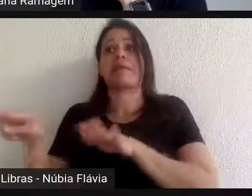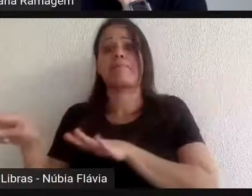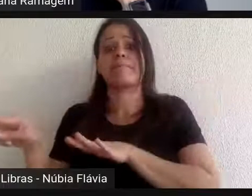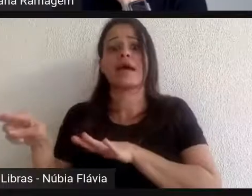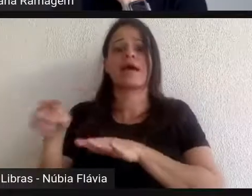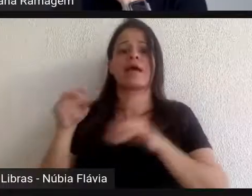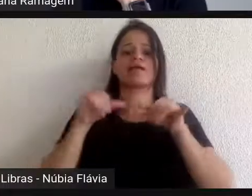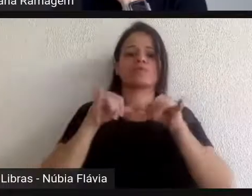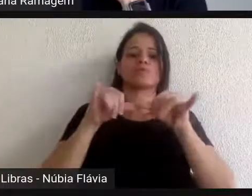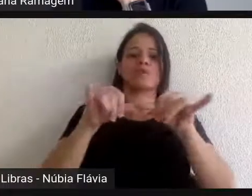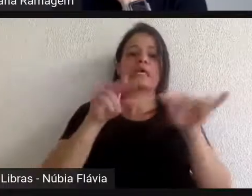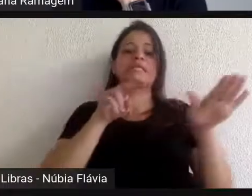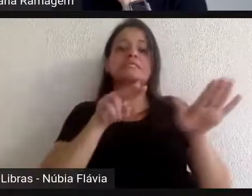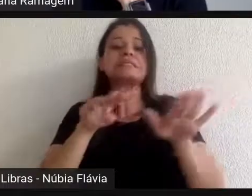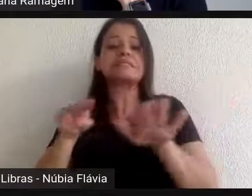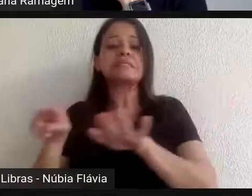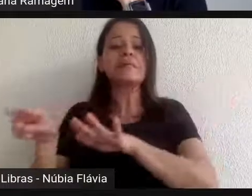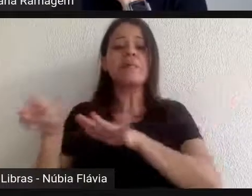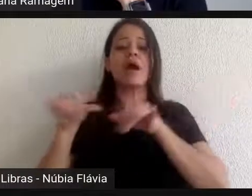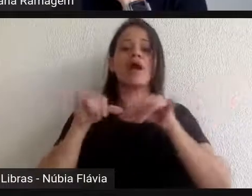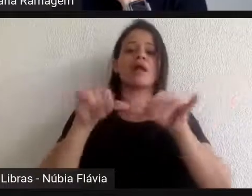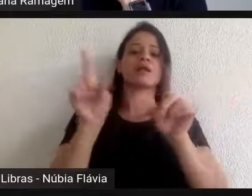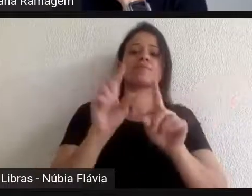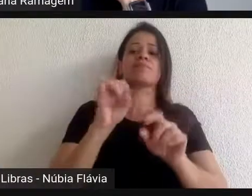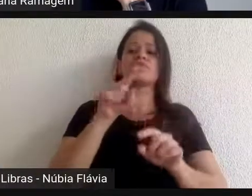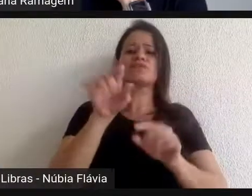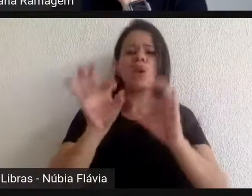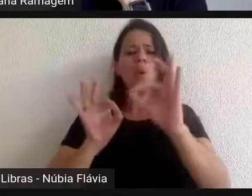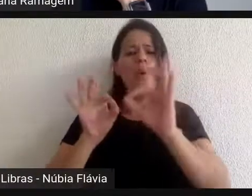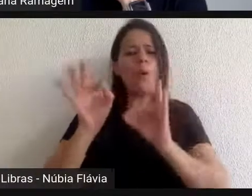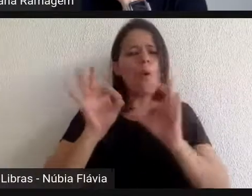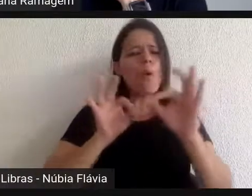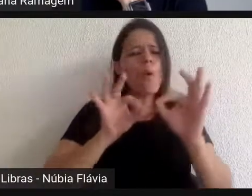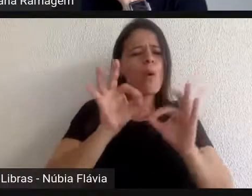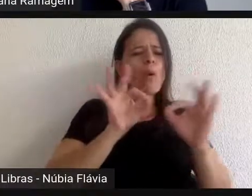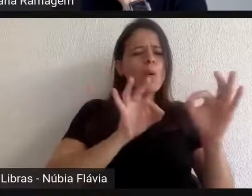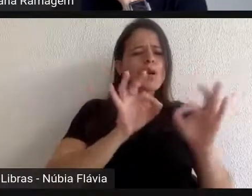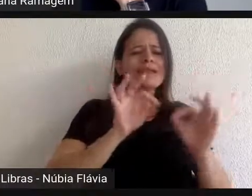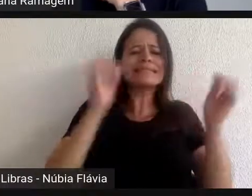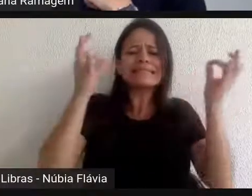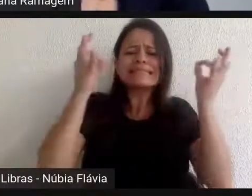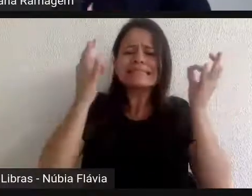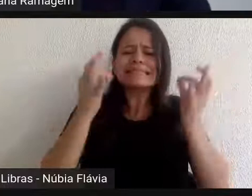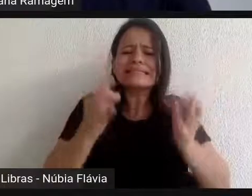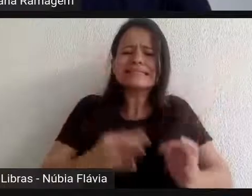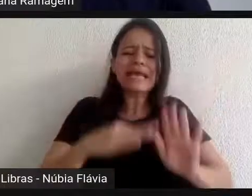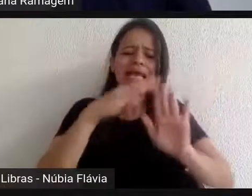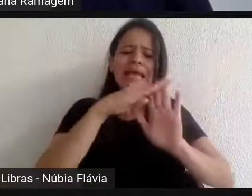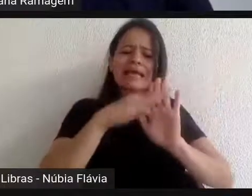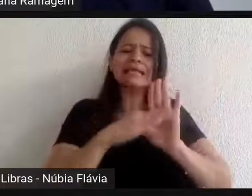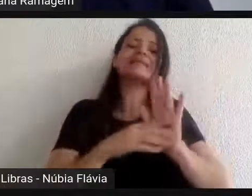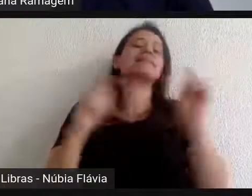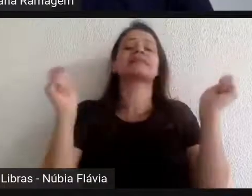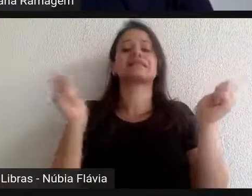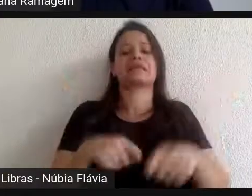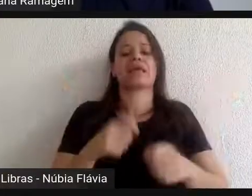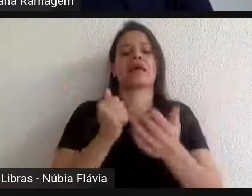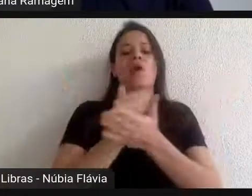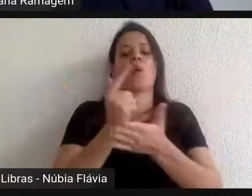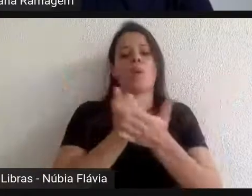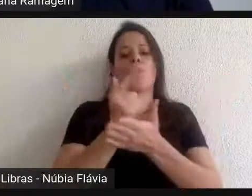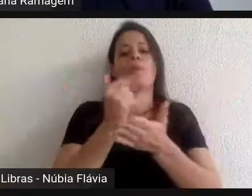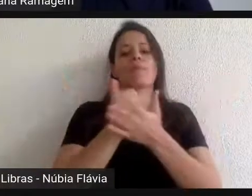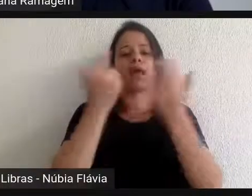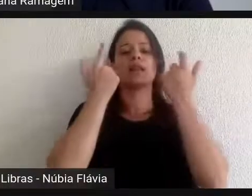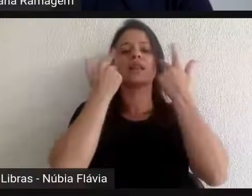vegetais. Se você organizar bem o cardápio, você consegue fazer a compra de hortifruti para 2 semanas